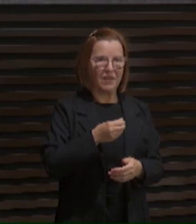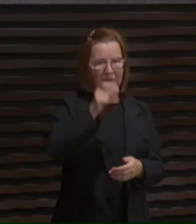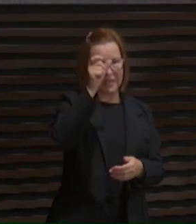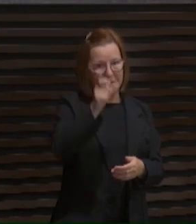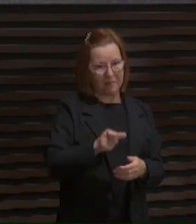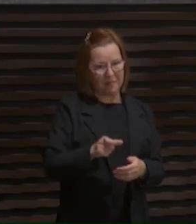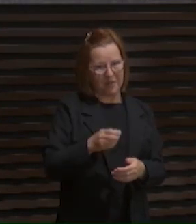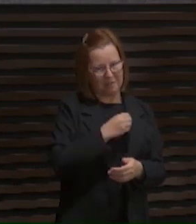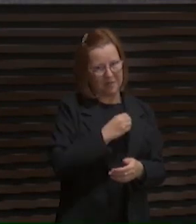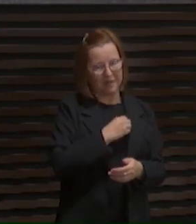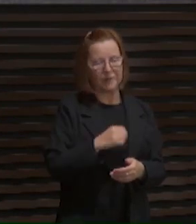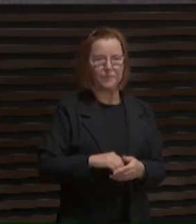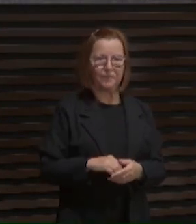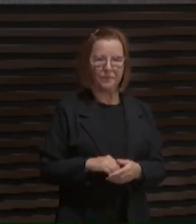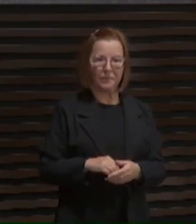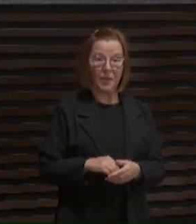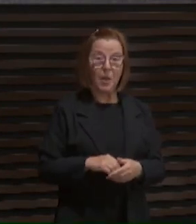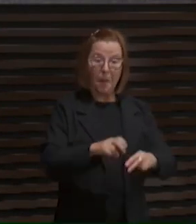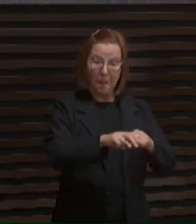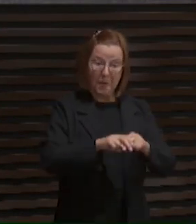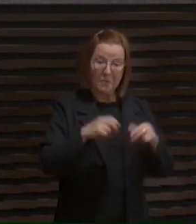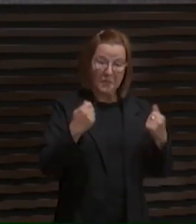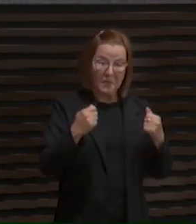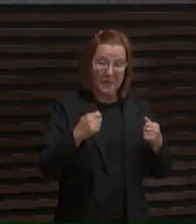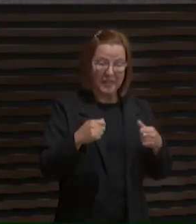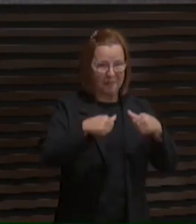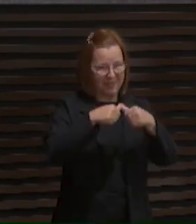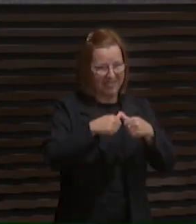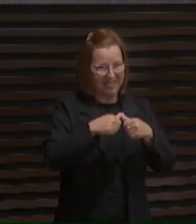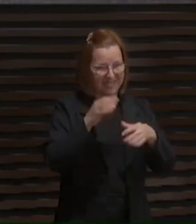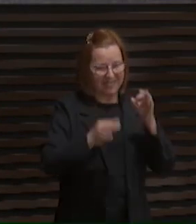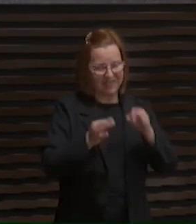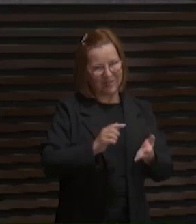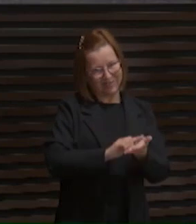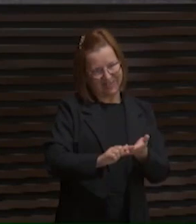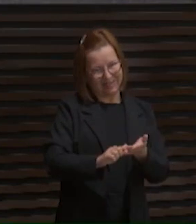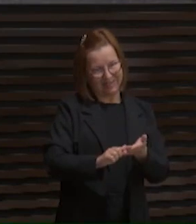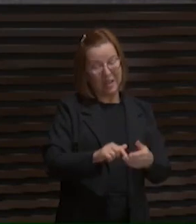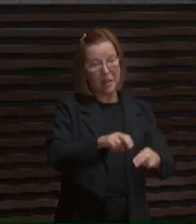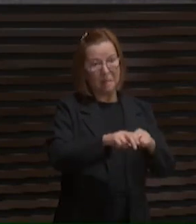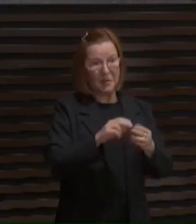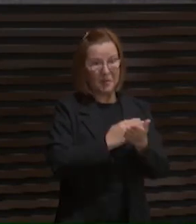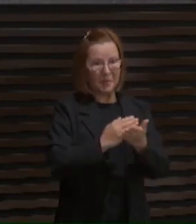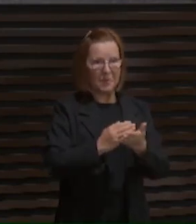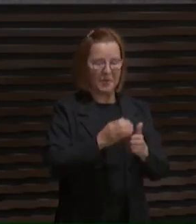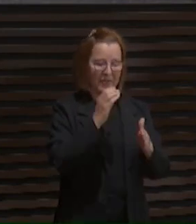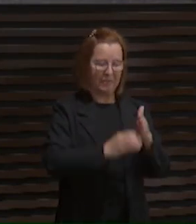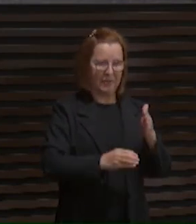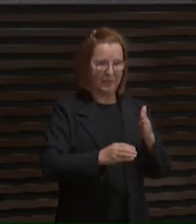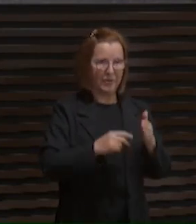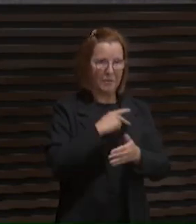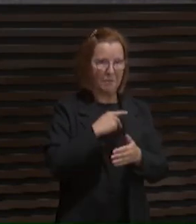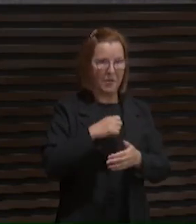E é por isso que a gente precisa da justificação. É por isso que esse contexto do começo do capítulo que Paulo traz é muito